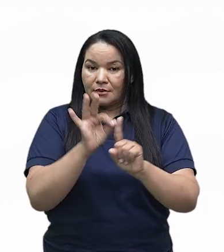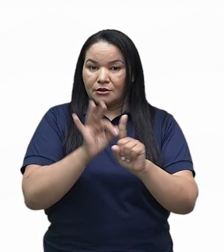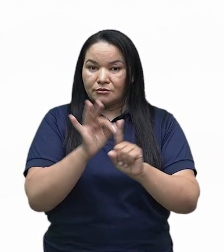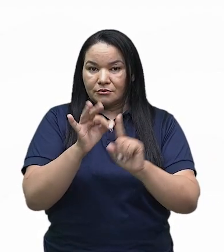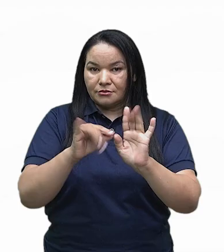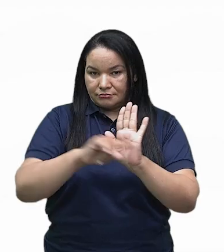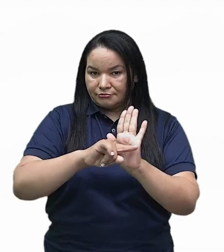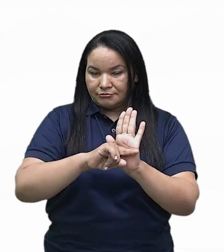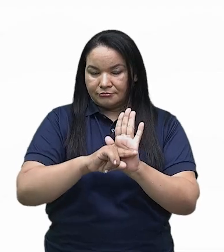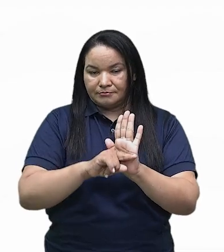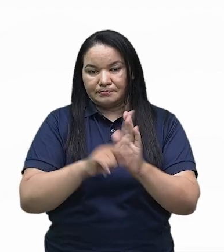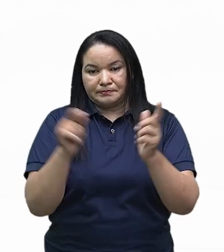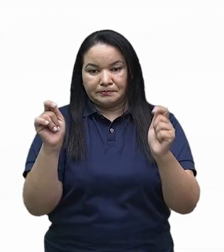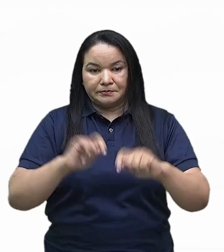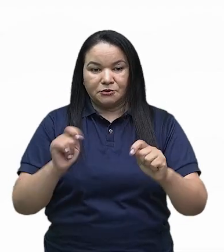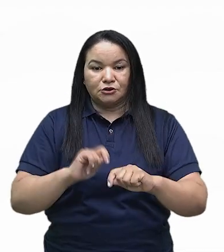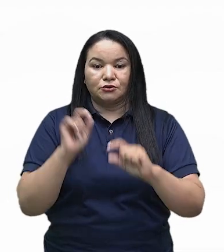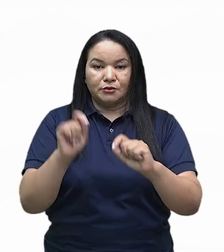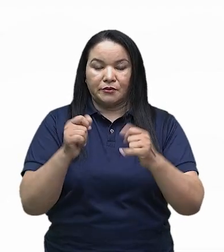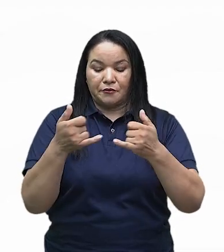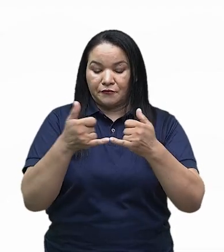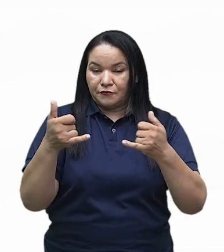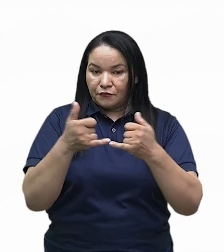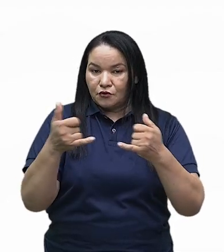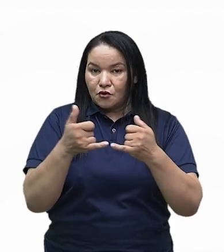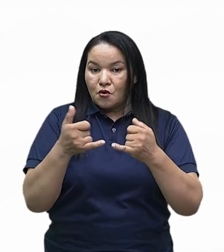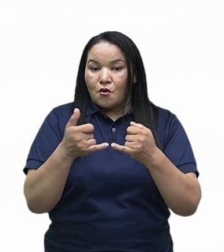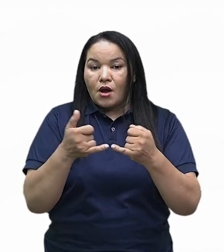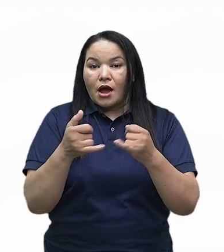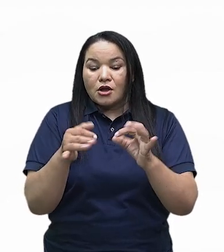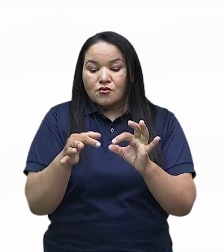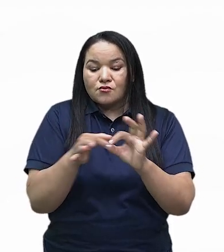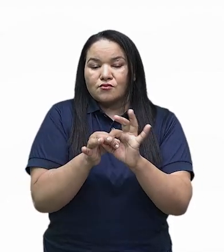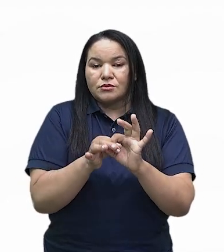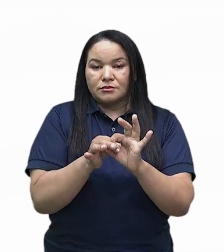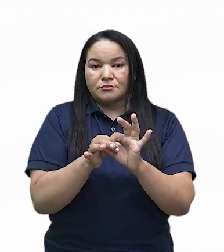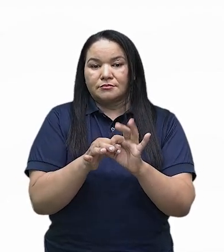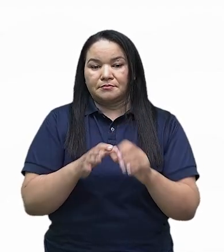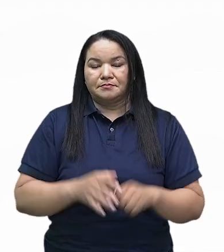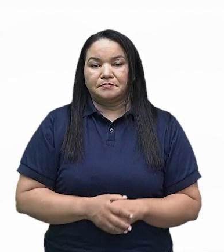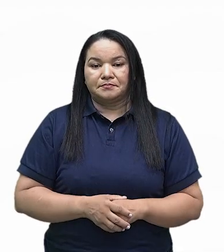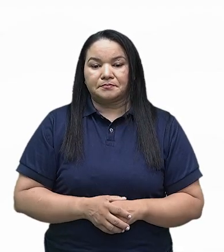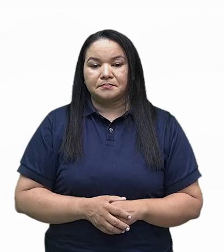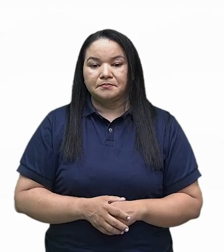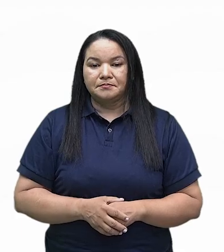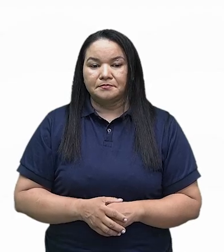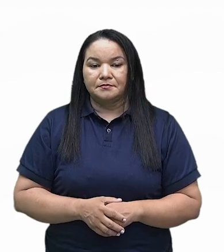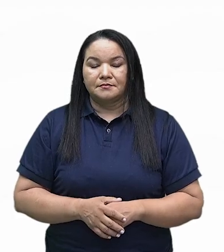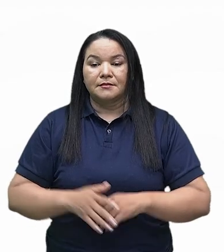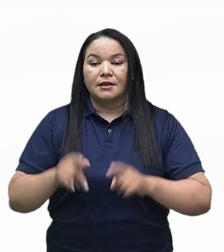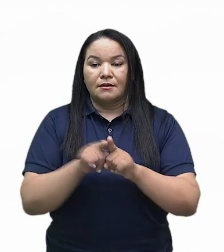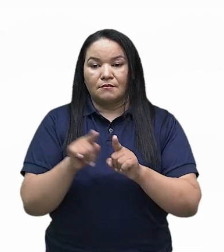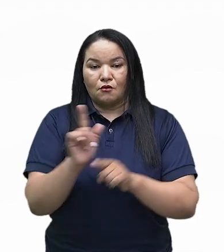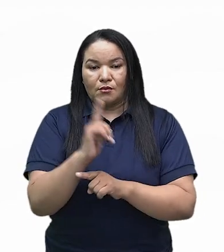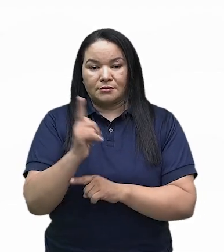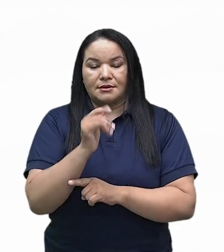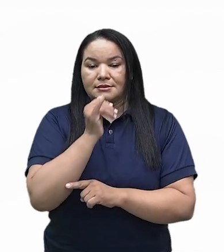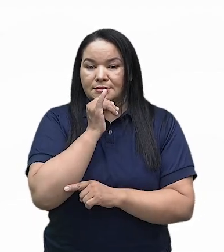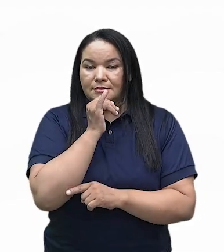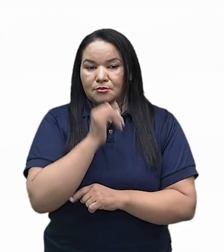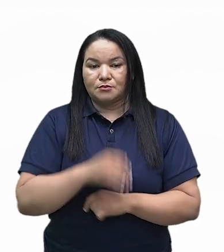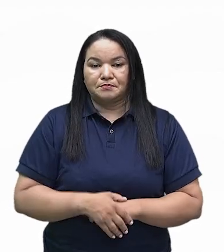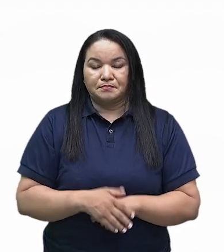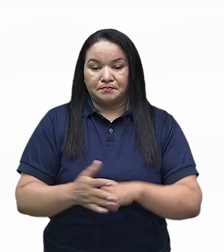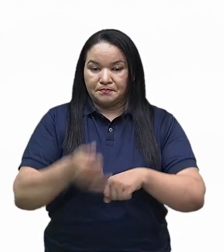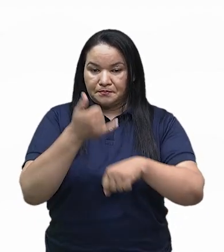relativamente baixa, permitindo que os fios estejam unidos sem danificar os componentes. Mais um exemplo, nós temos